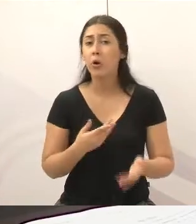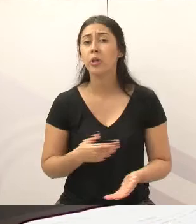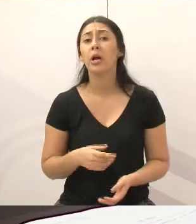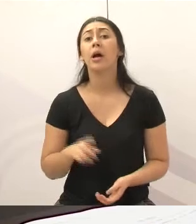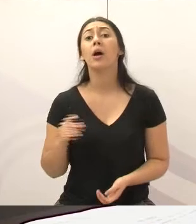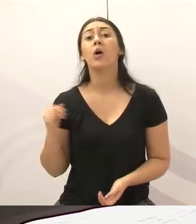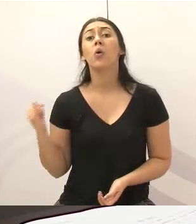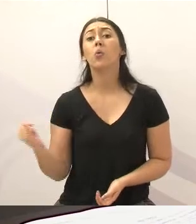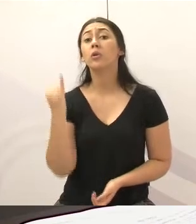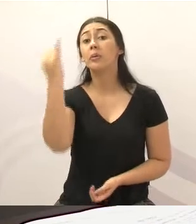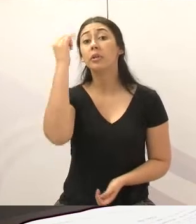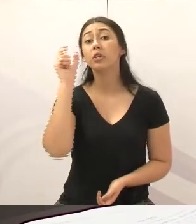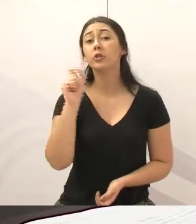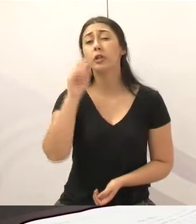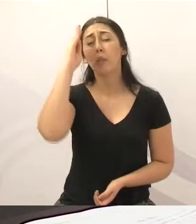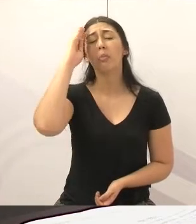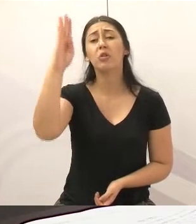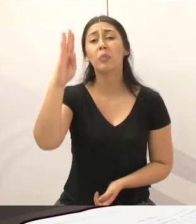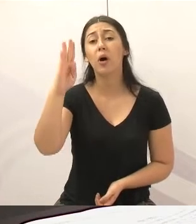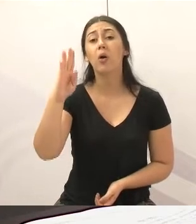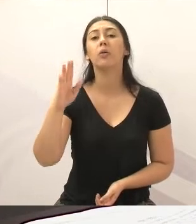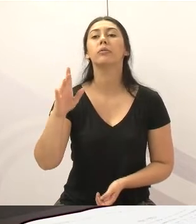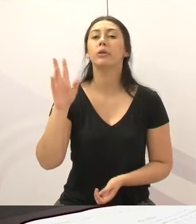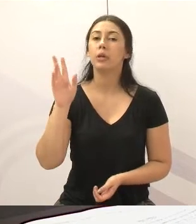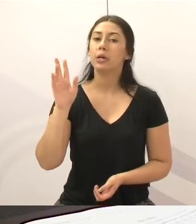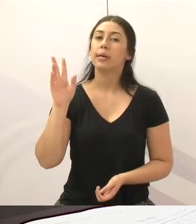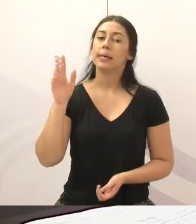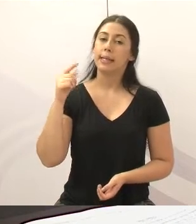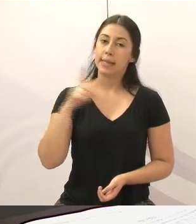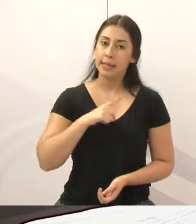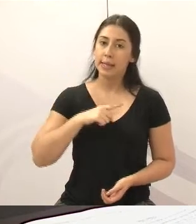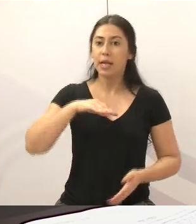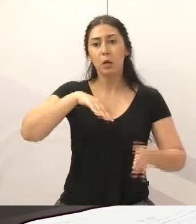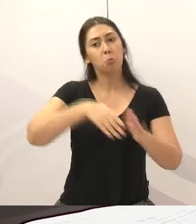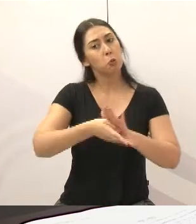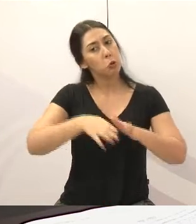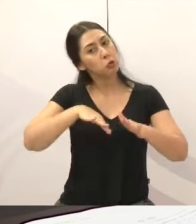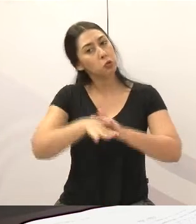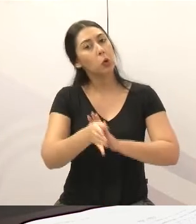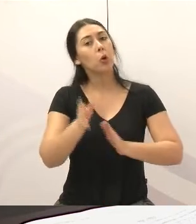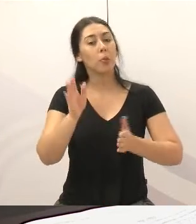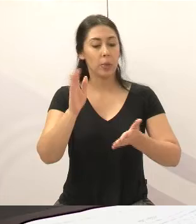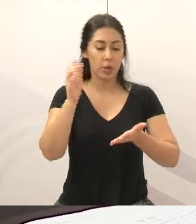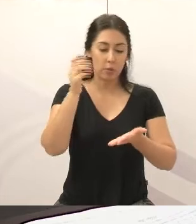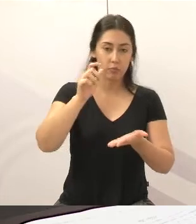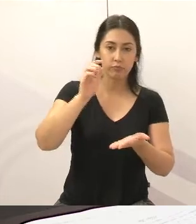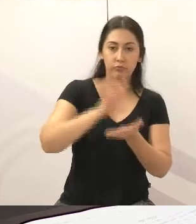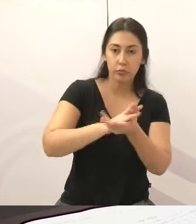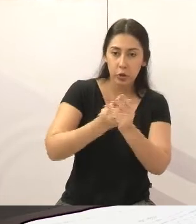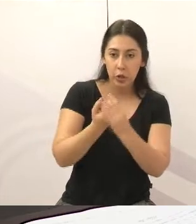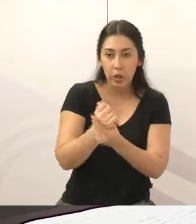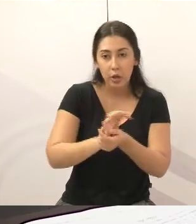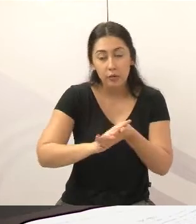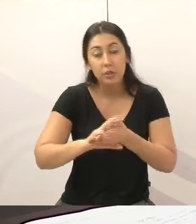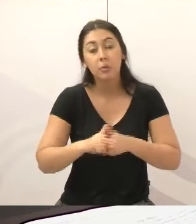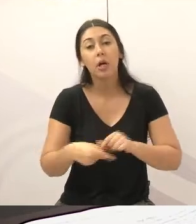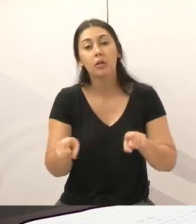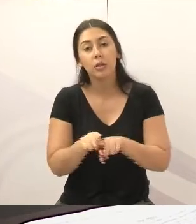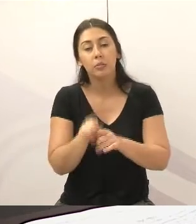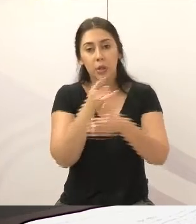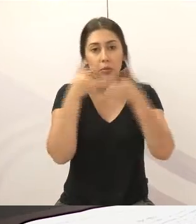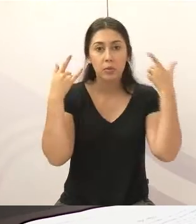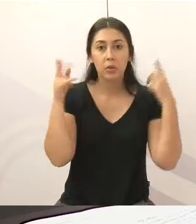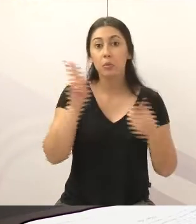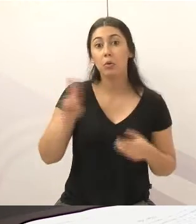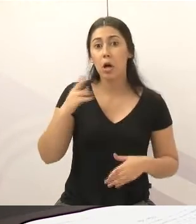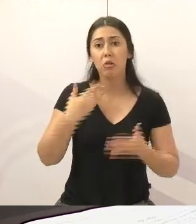Você pode contaminar aqui do lado. Se você não tiver o hábito de usar máscara, lavar as mãos, você vai estar muito mais suscetível de se contaminar em qualquer